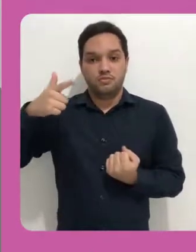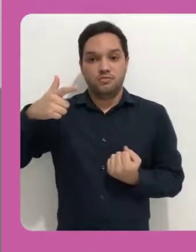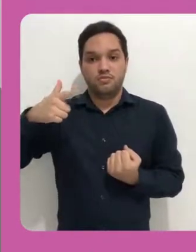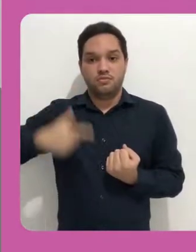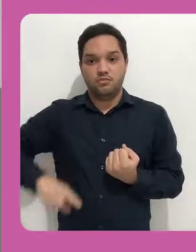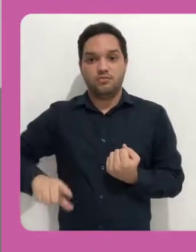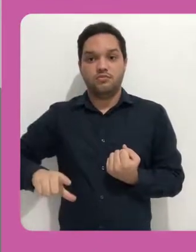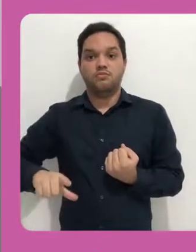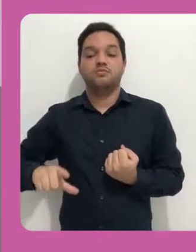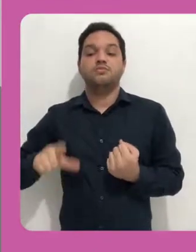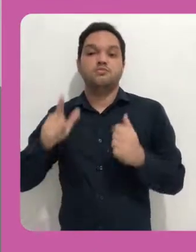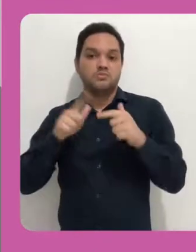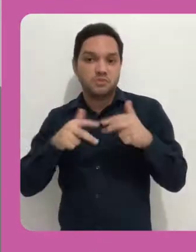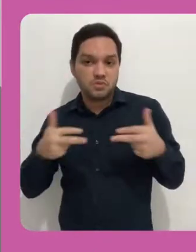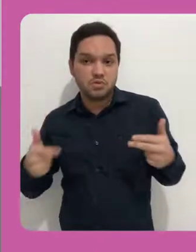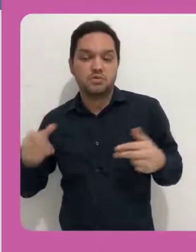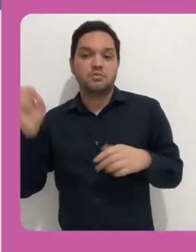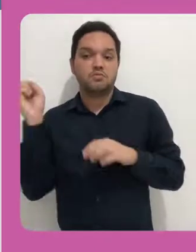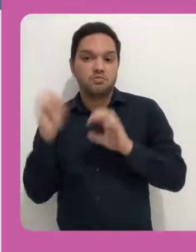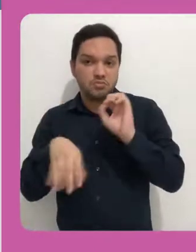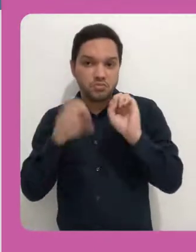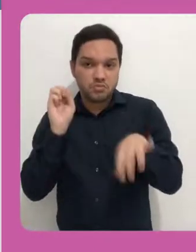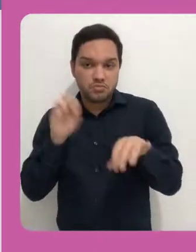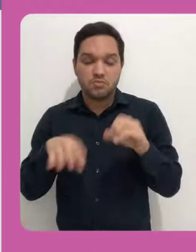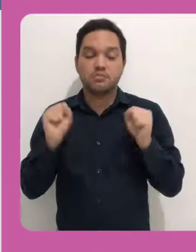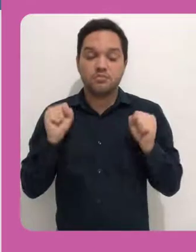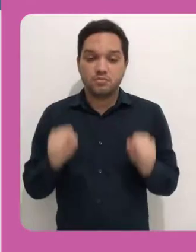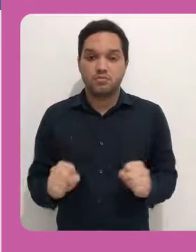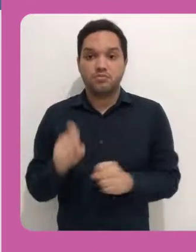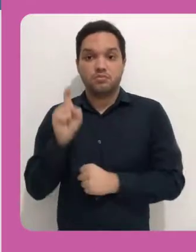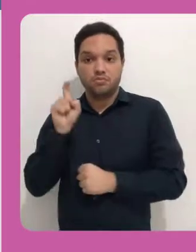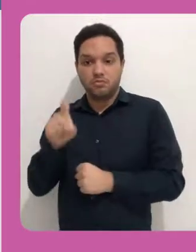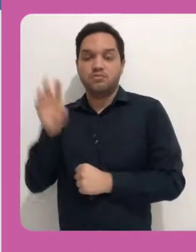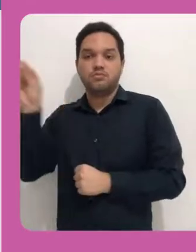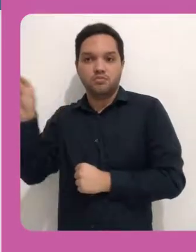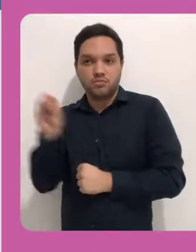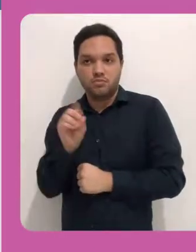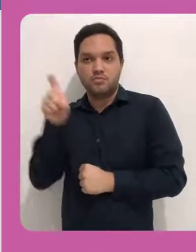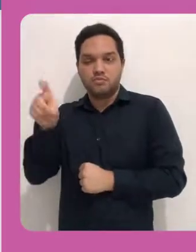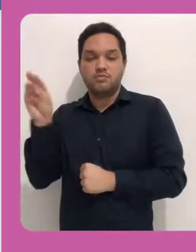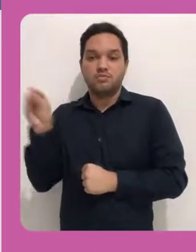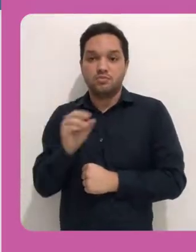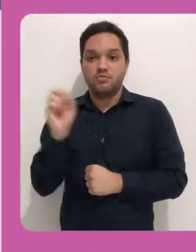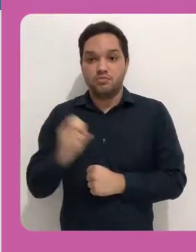clicando e arrastando, ou através da opção de enviar, selecionar um arquivo.